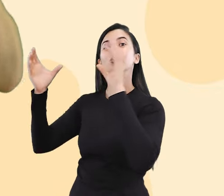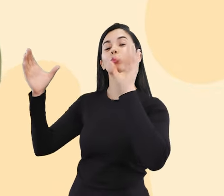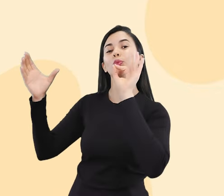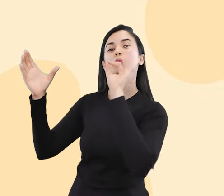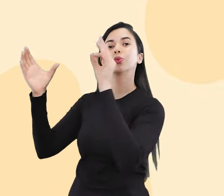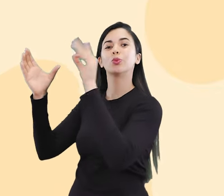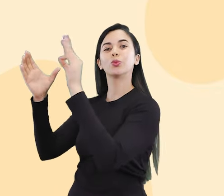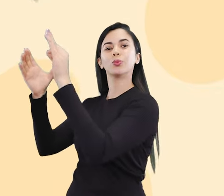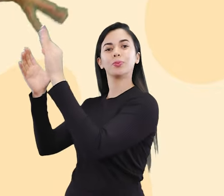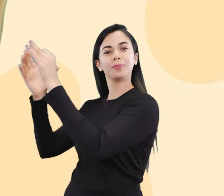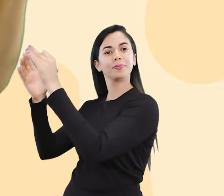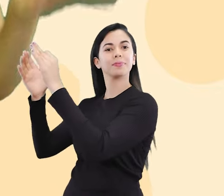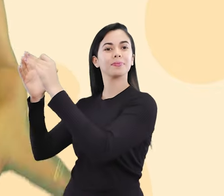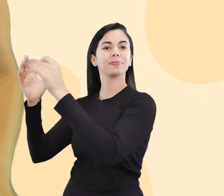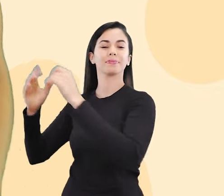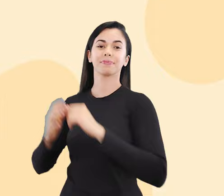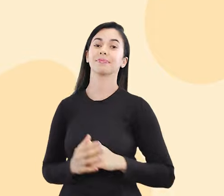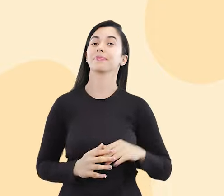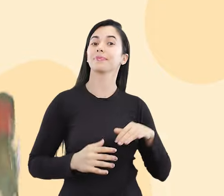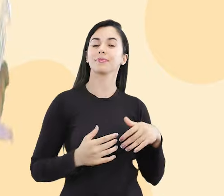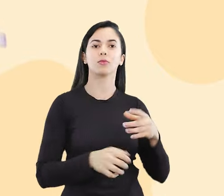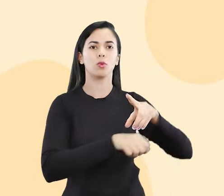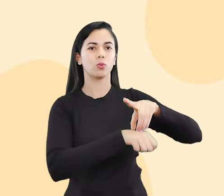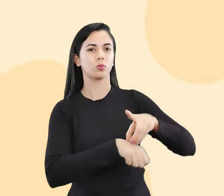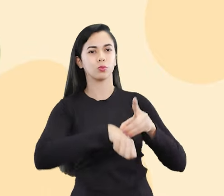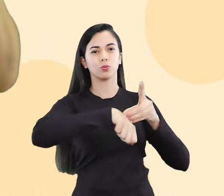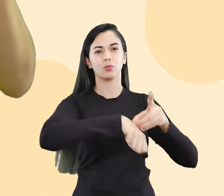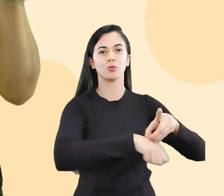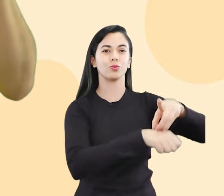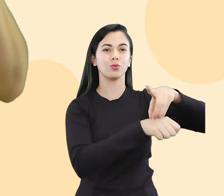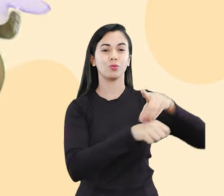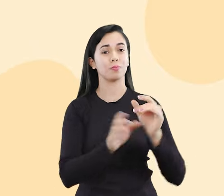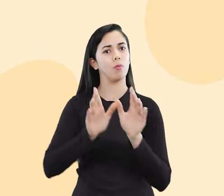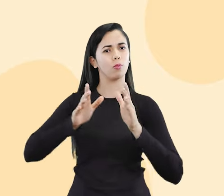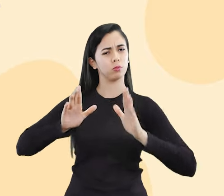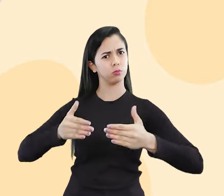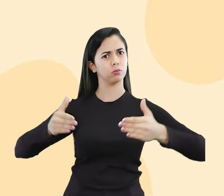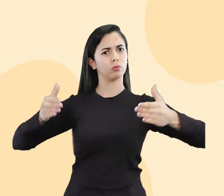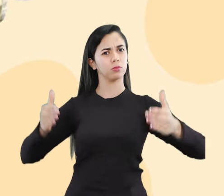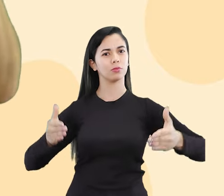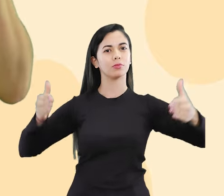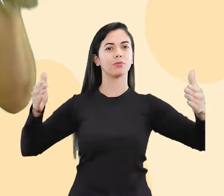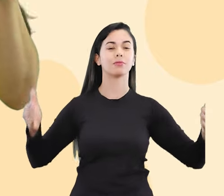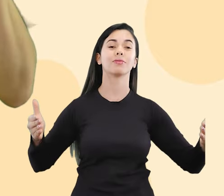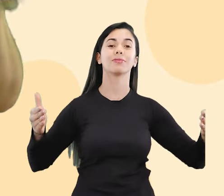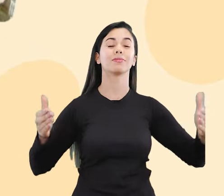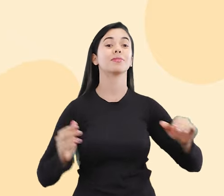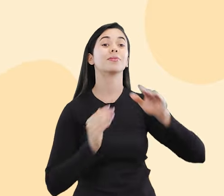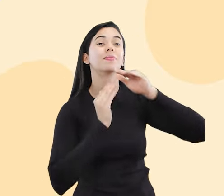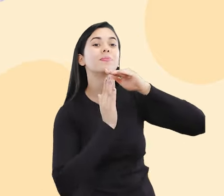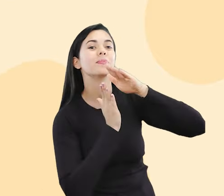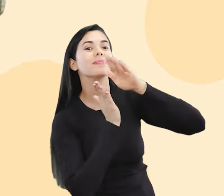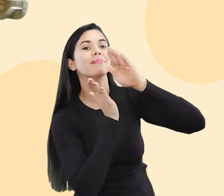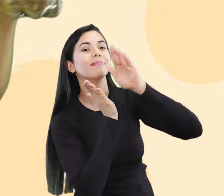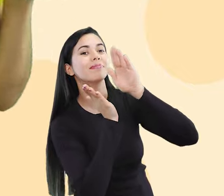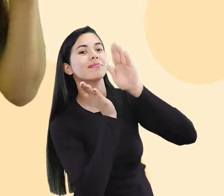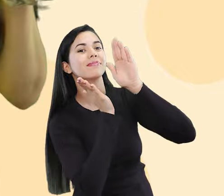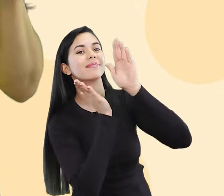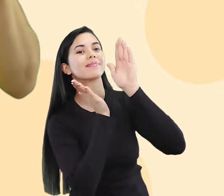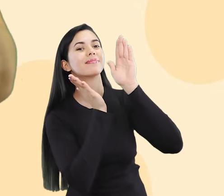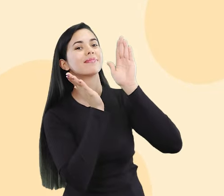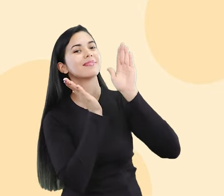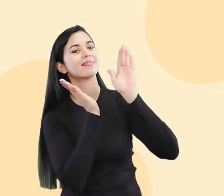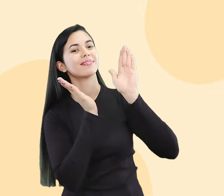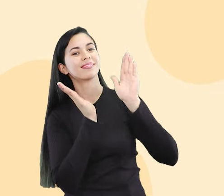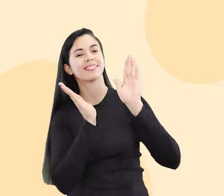voa pro seu ninho. O dinossauro bem grandão, ele